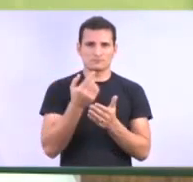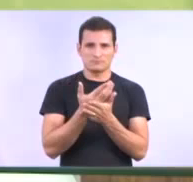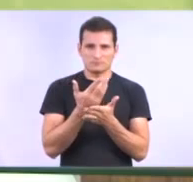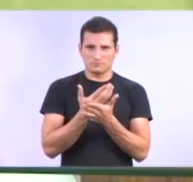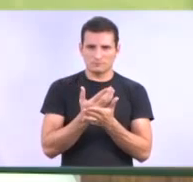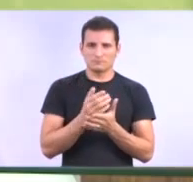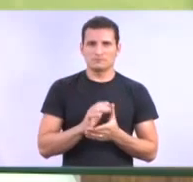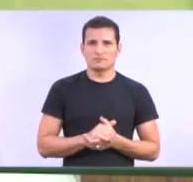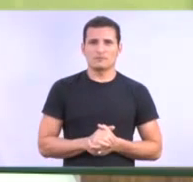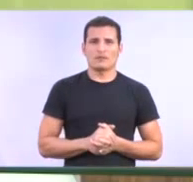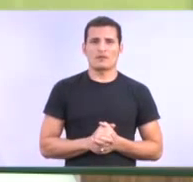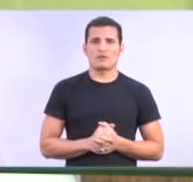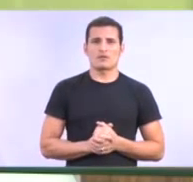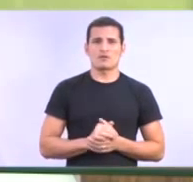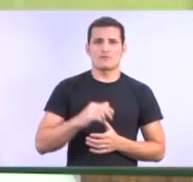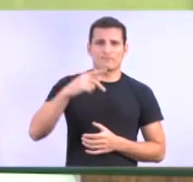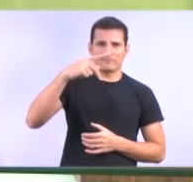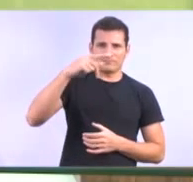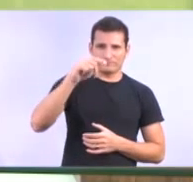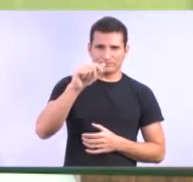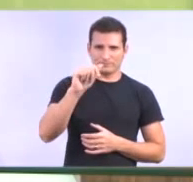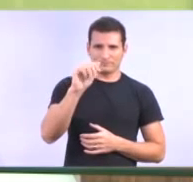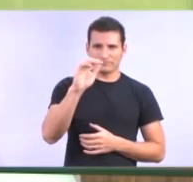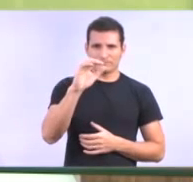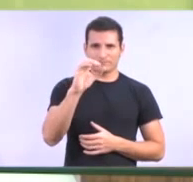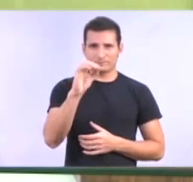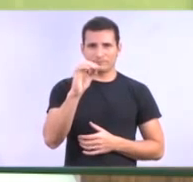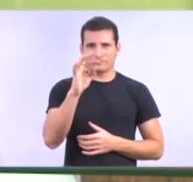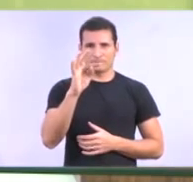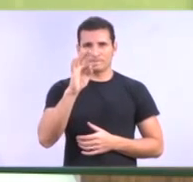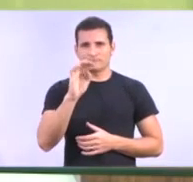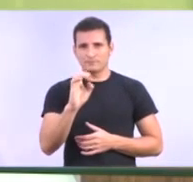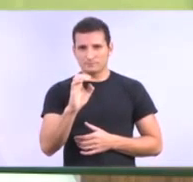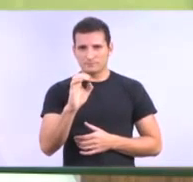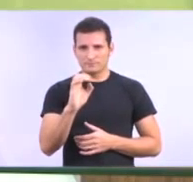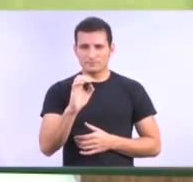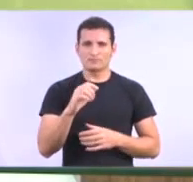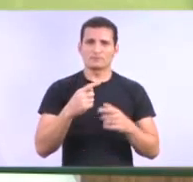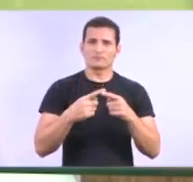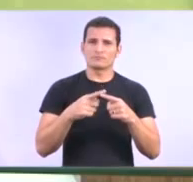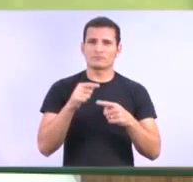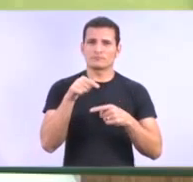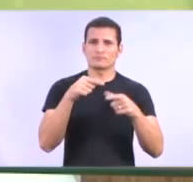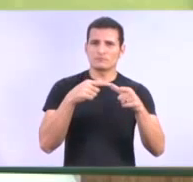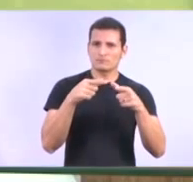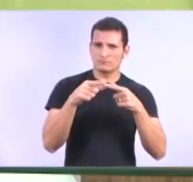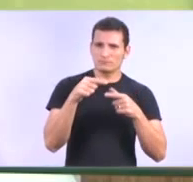do pacote, né? Certo. O pacote, por que a estrela é uma topologia